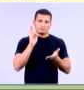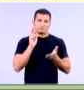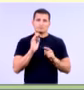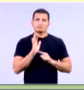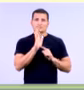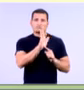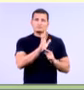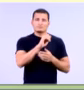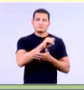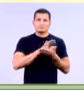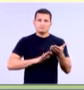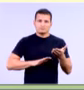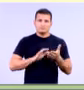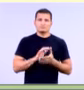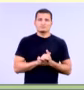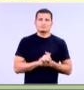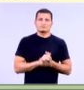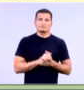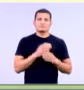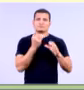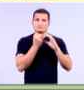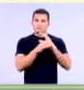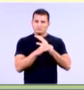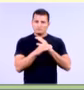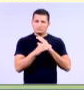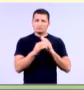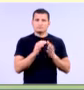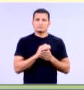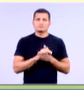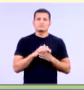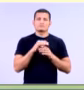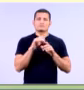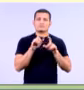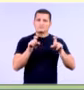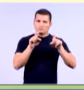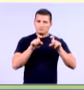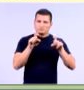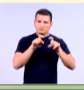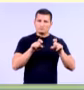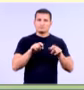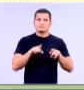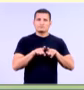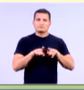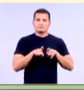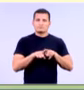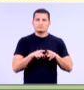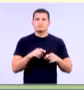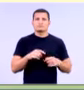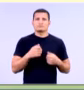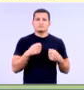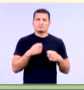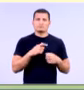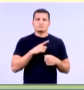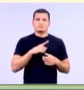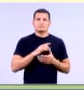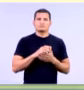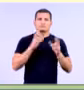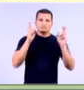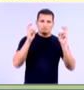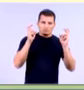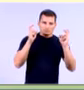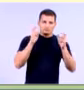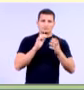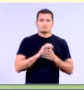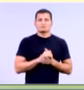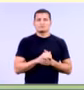texto. Em mensagens eletrônicas está aqui mais um exemplo. Tem que ter para quem vai, o assunto,